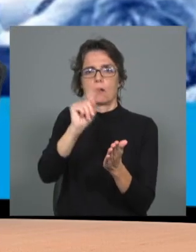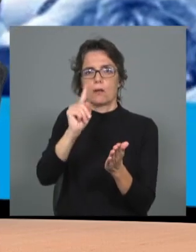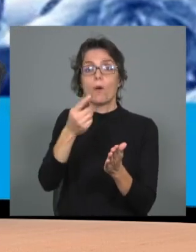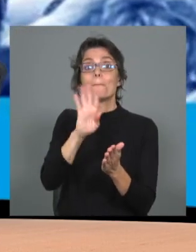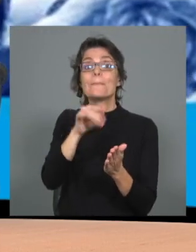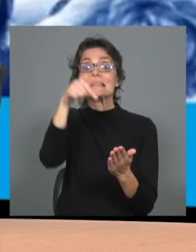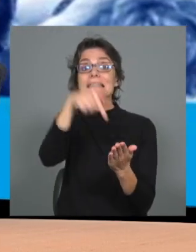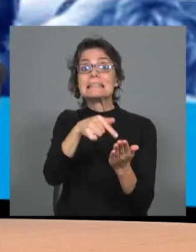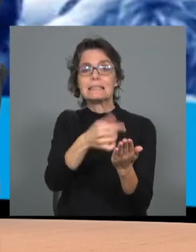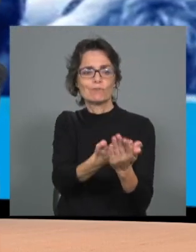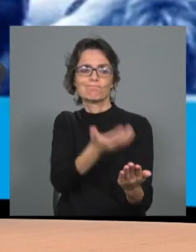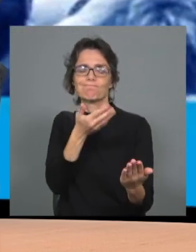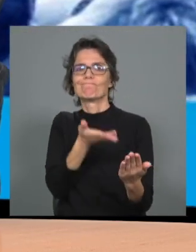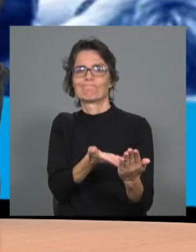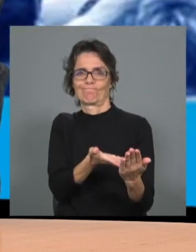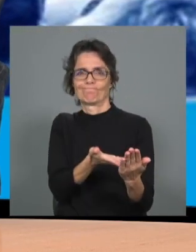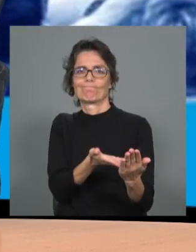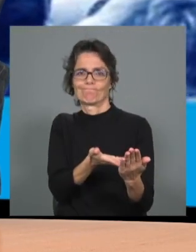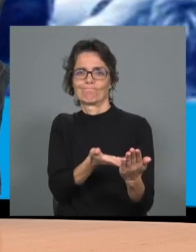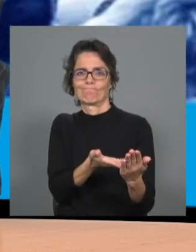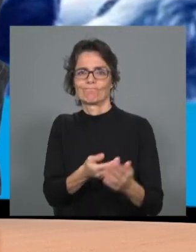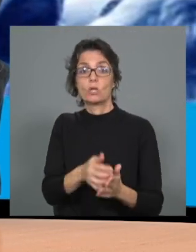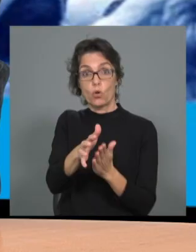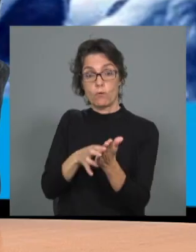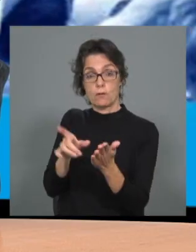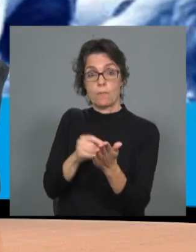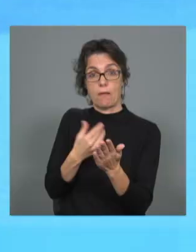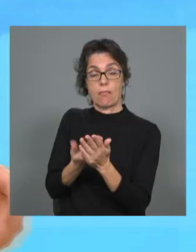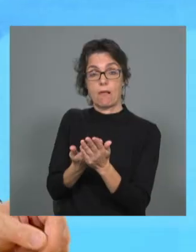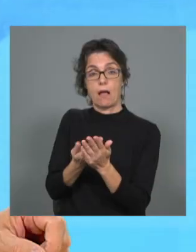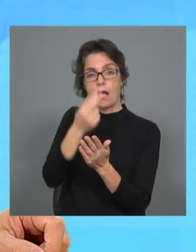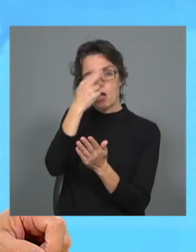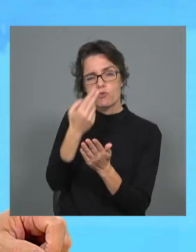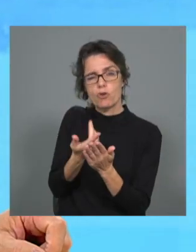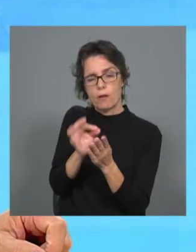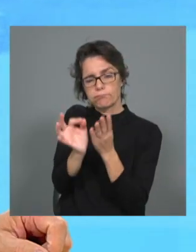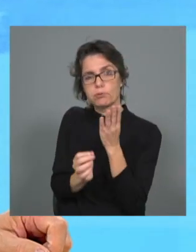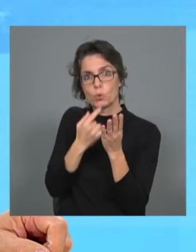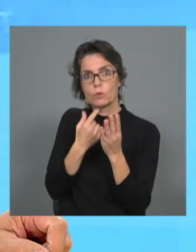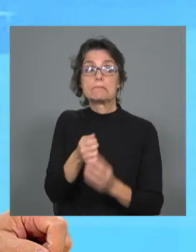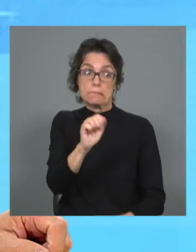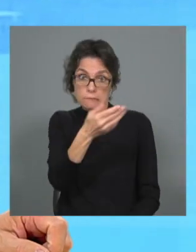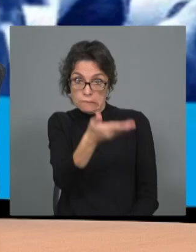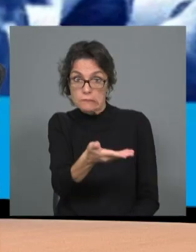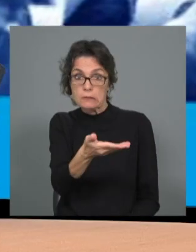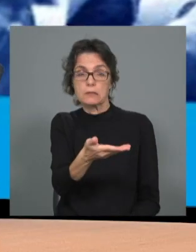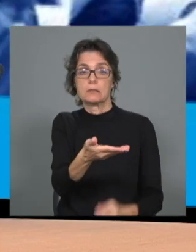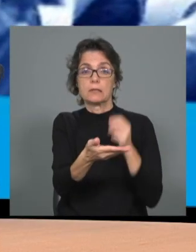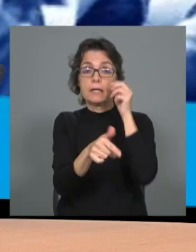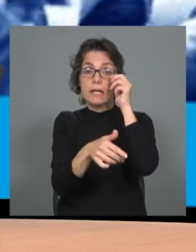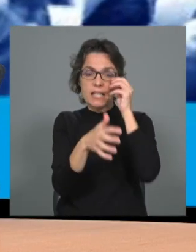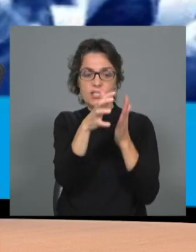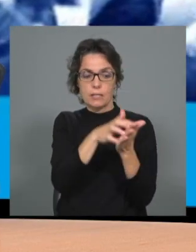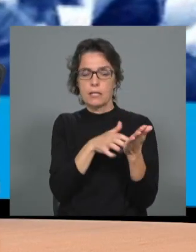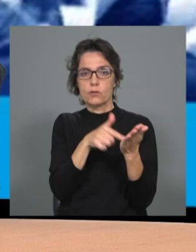na realidade que é esta. E é um texto que oferece muitos elementos da história e históricos. E é um texto que nos